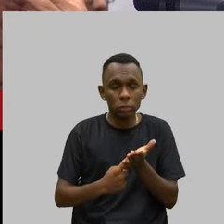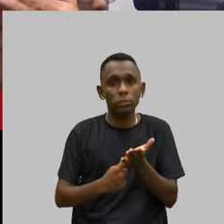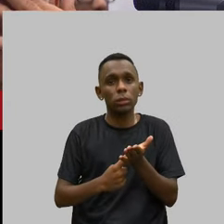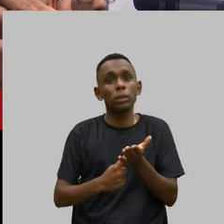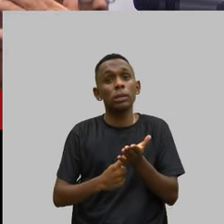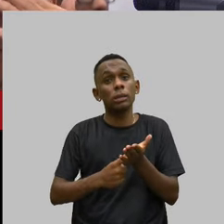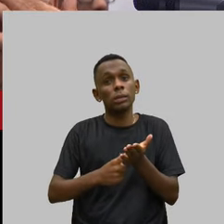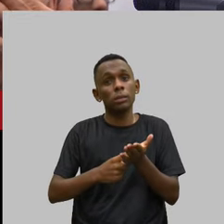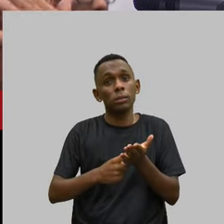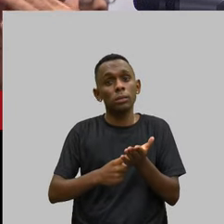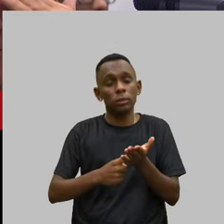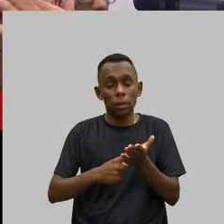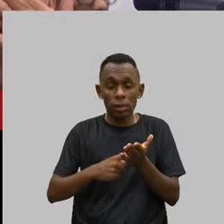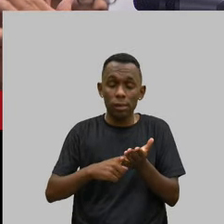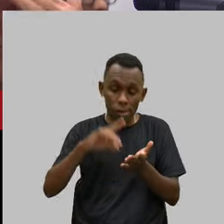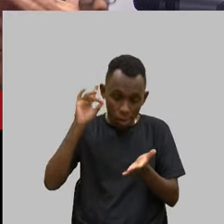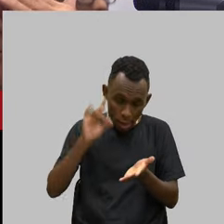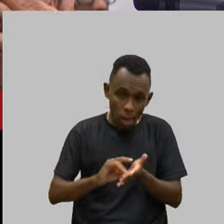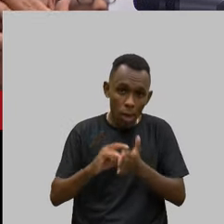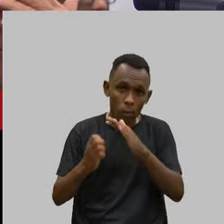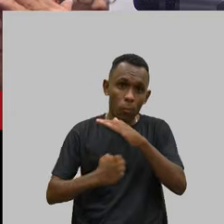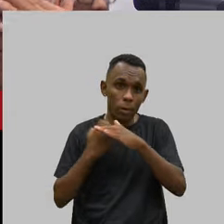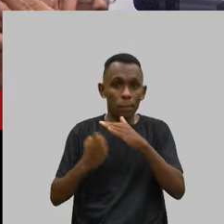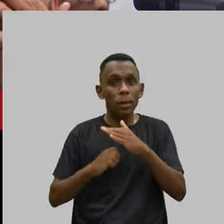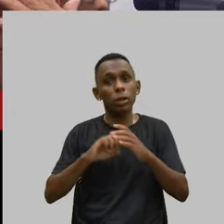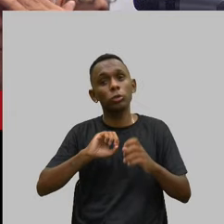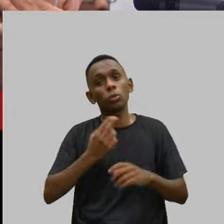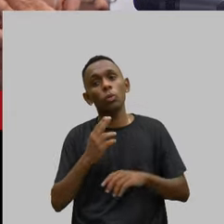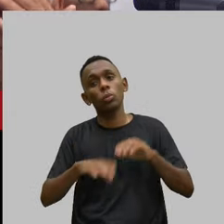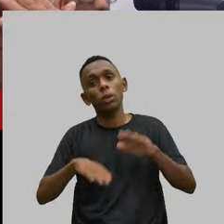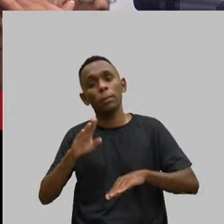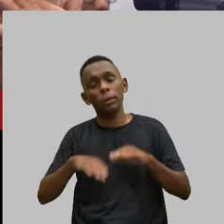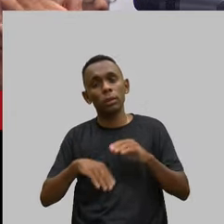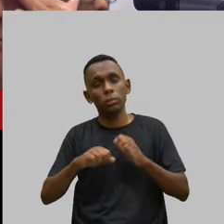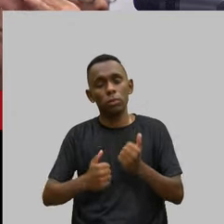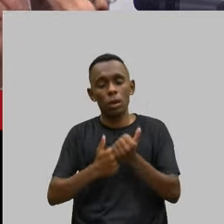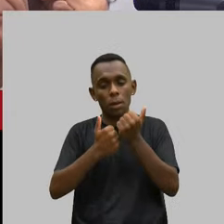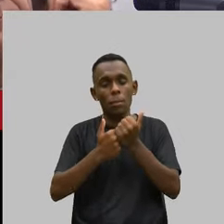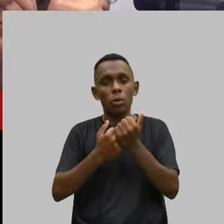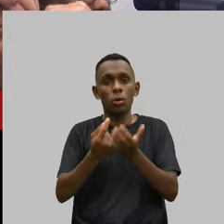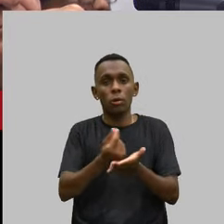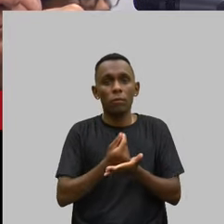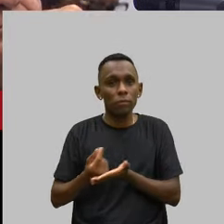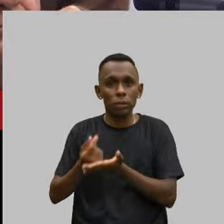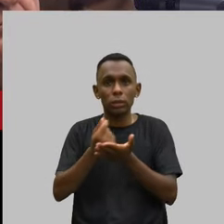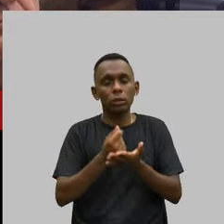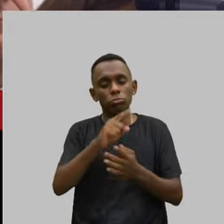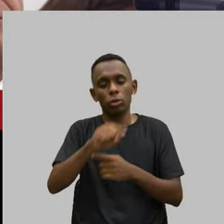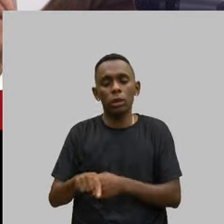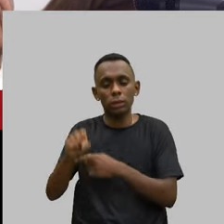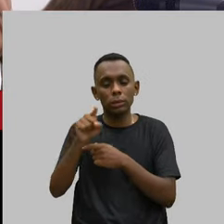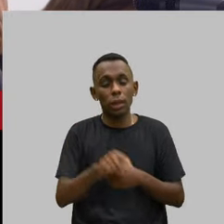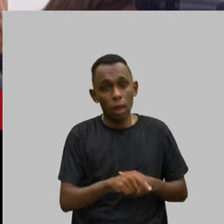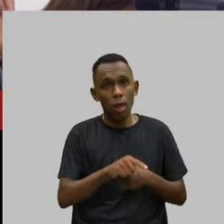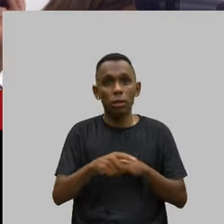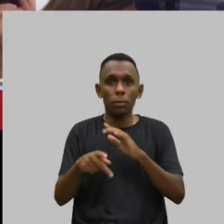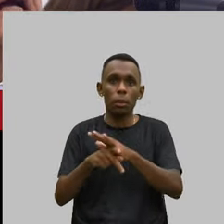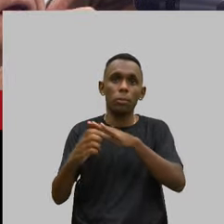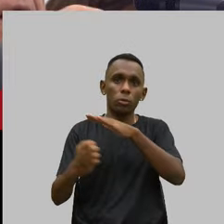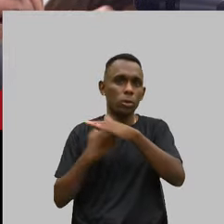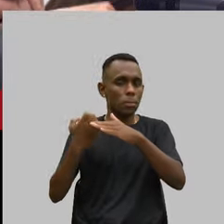cumpridos também pelas empresas e há casos em que os benefícios fiscais são cortados são caçados dessas empresas que